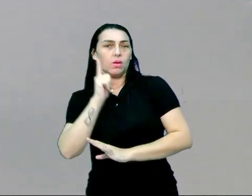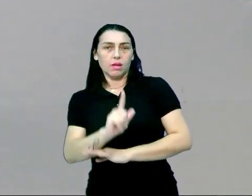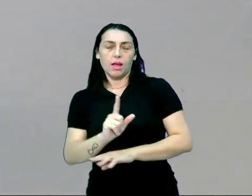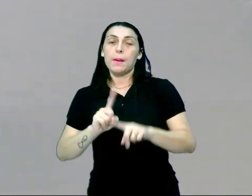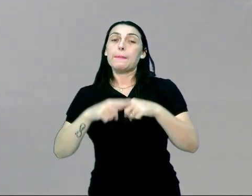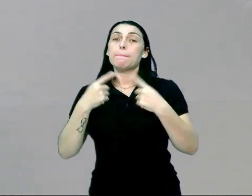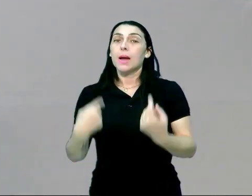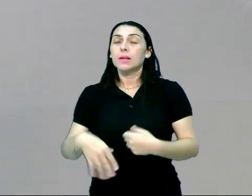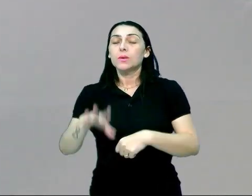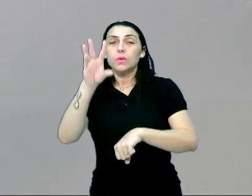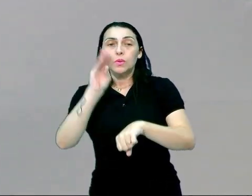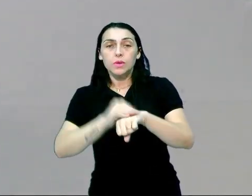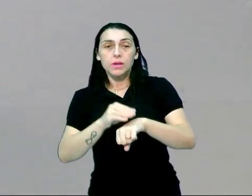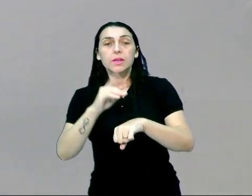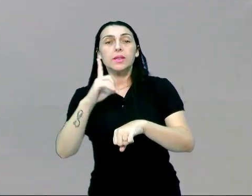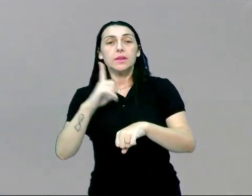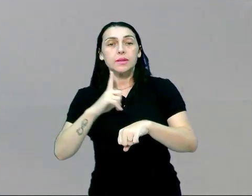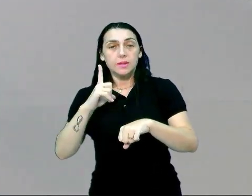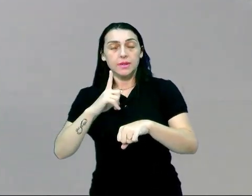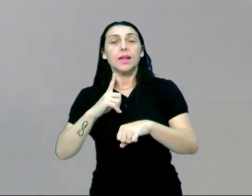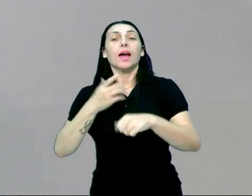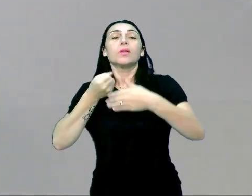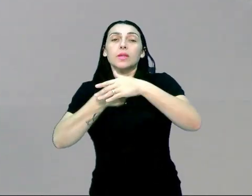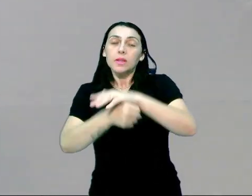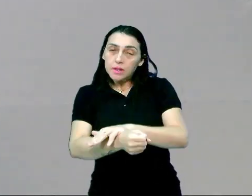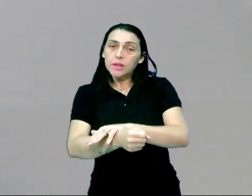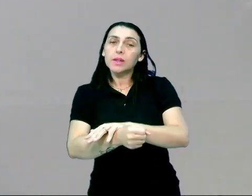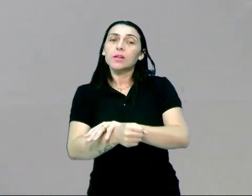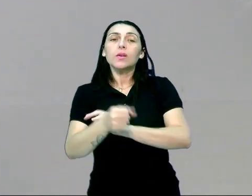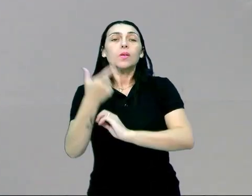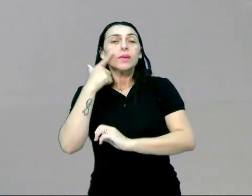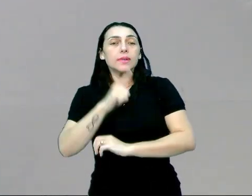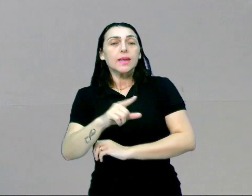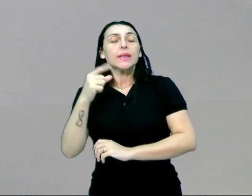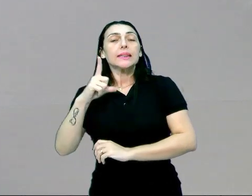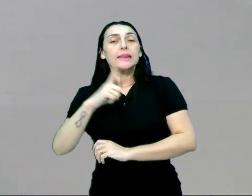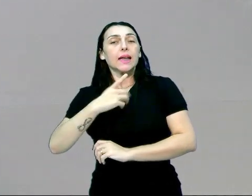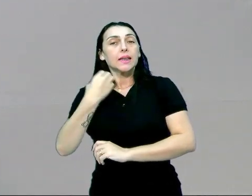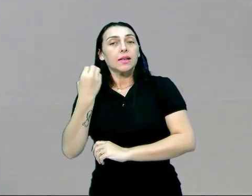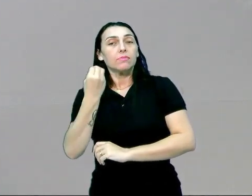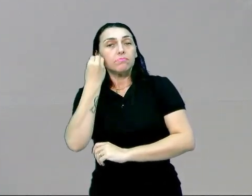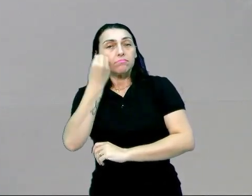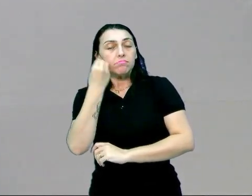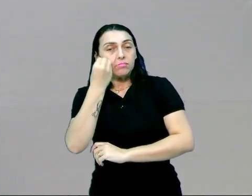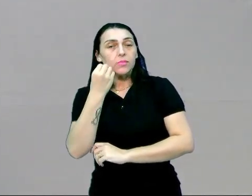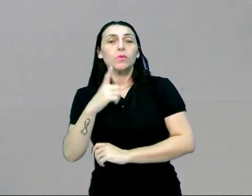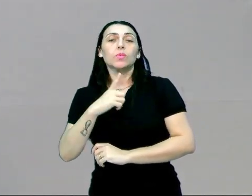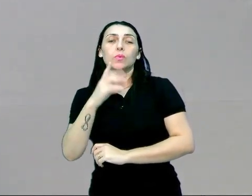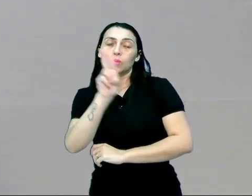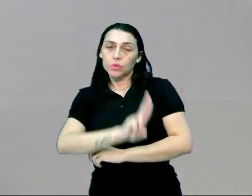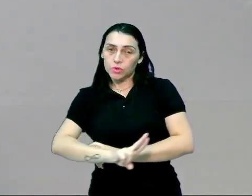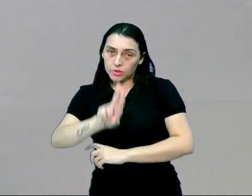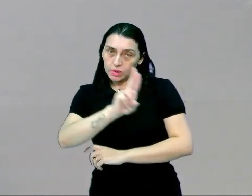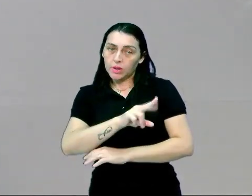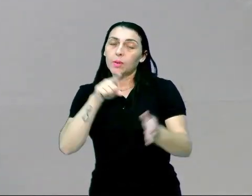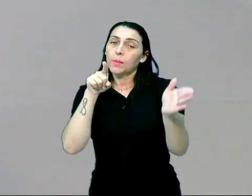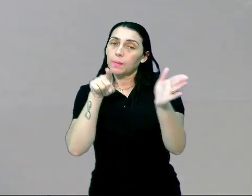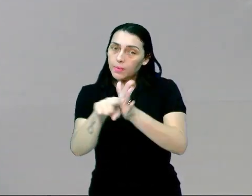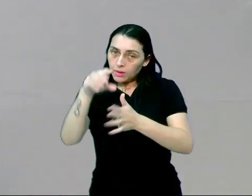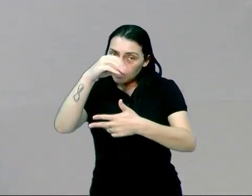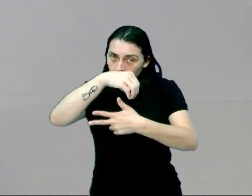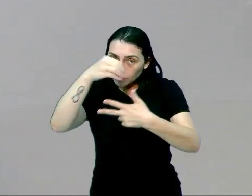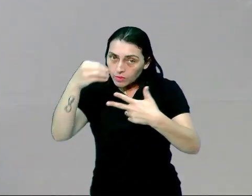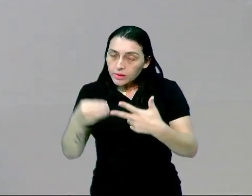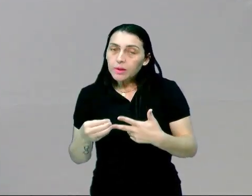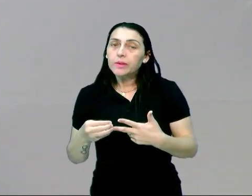vejam que o conhecimento que por detrás está inserido ali, né? A gente consegue ter essa vivência, a gente pode utilizar isso em uma questão, porque vai